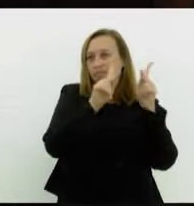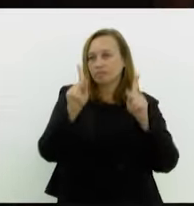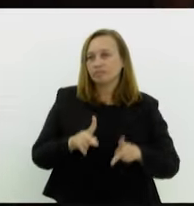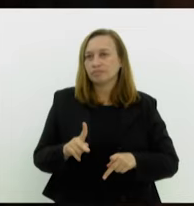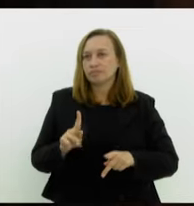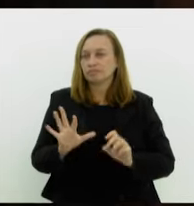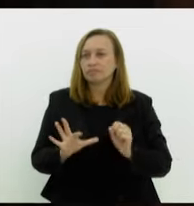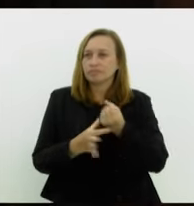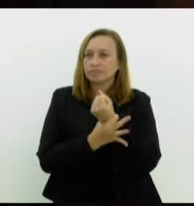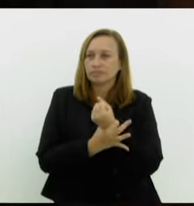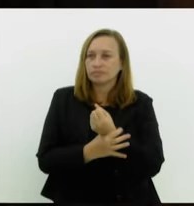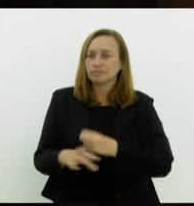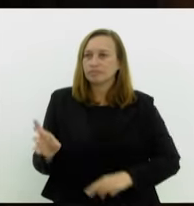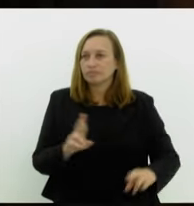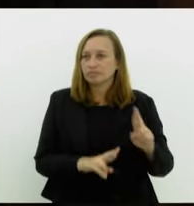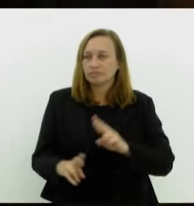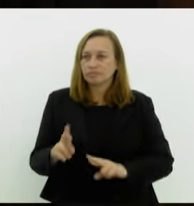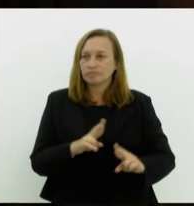correlacionou